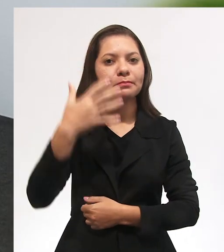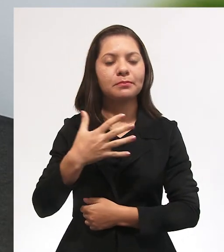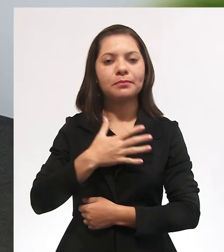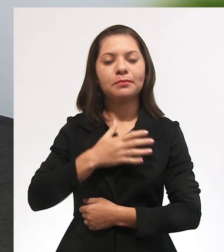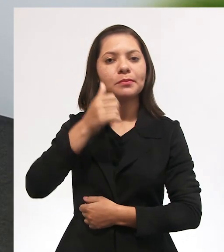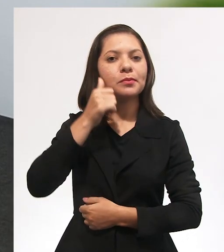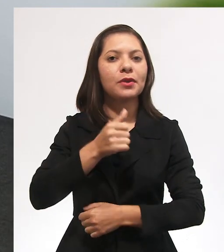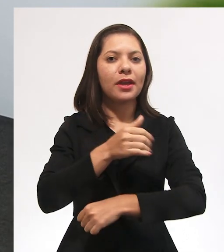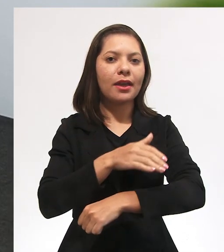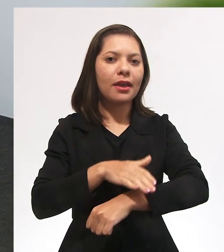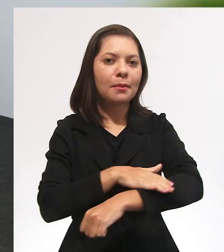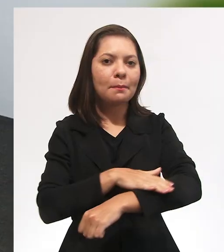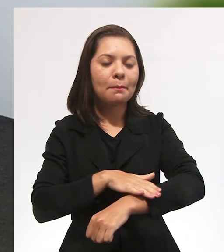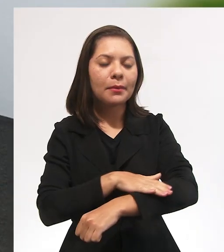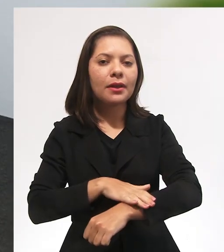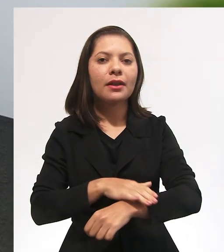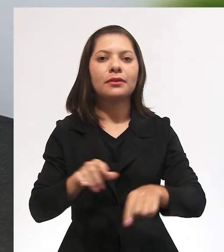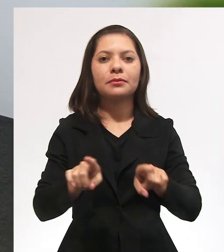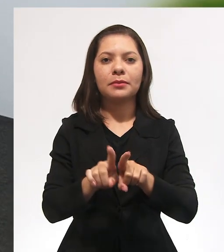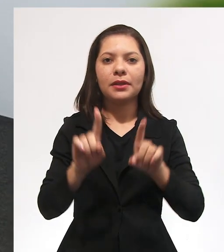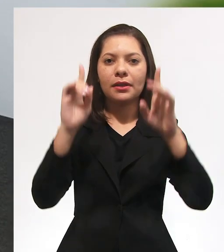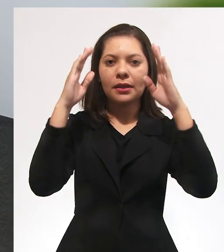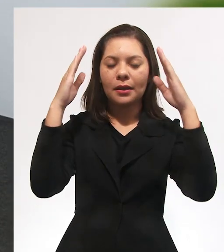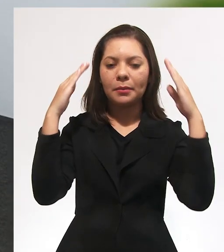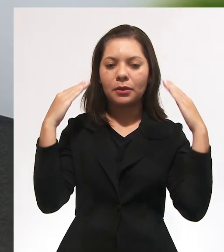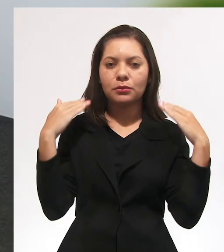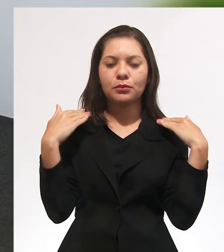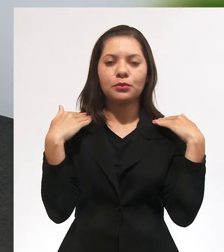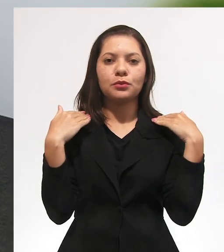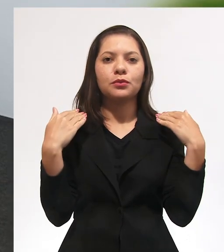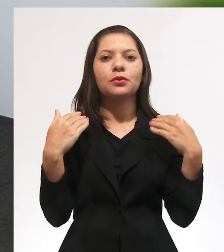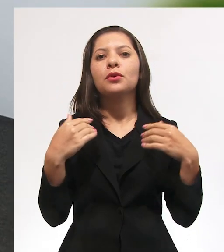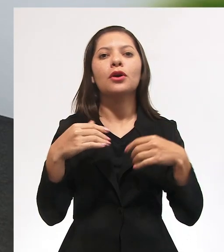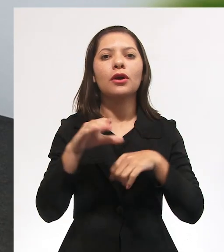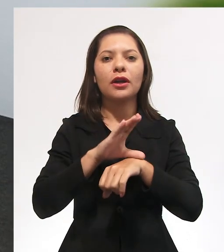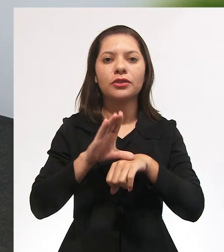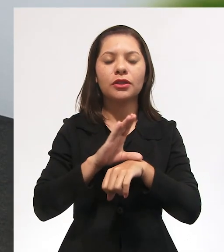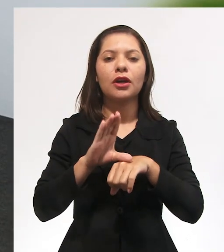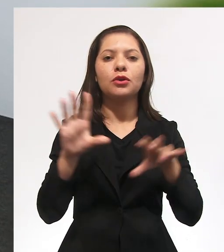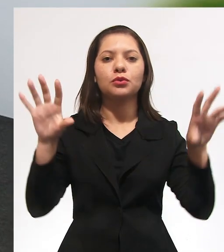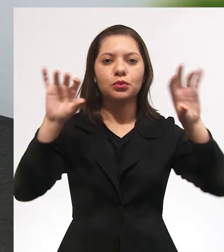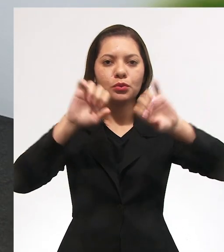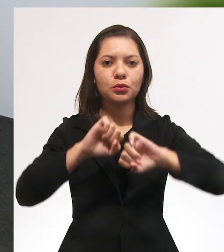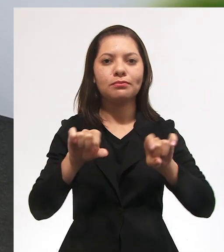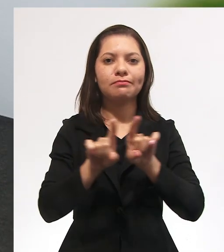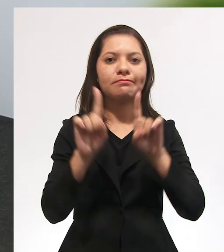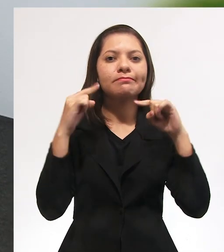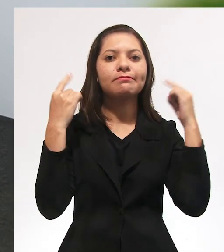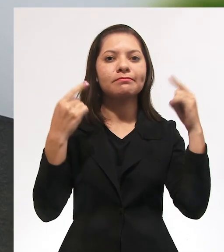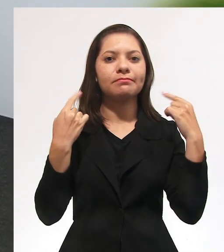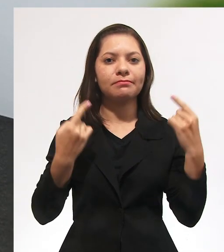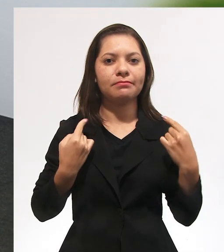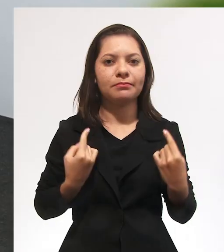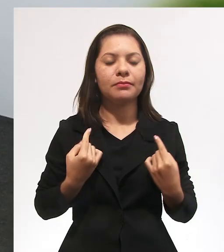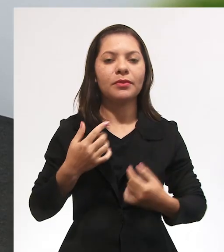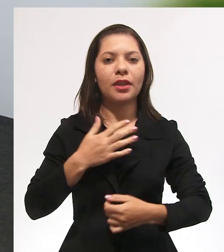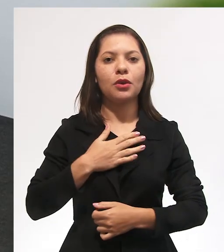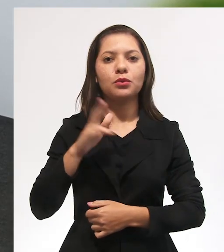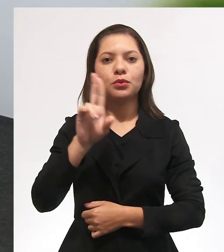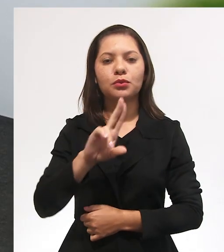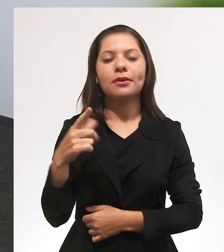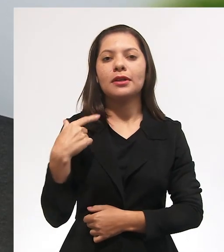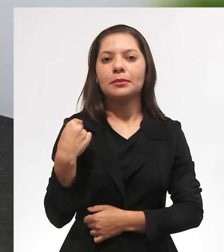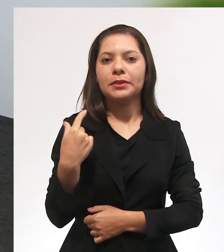mulher de pele clara, cabelo da altura dos ombros, cor castanho escuro e cacheado. Estou vestindo